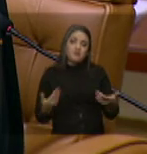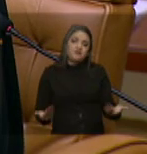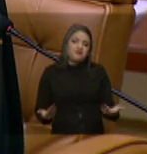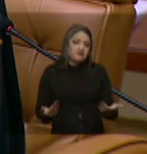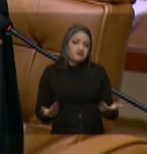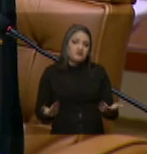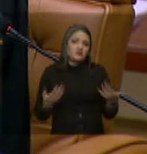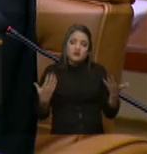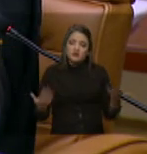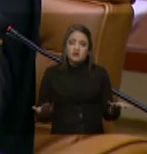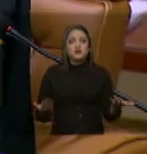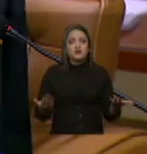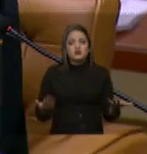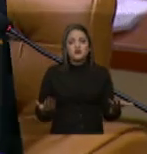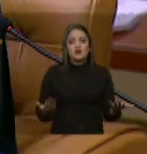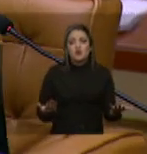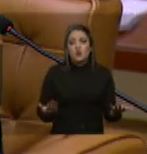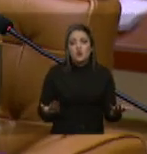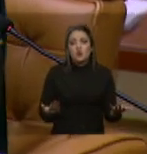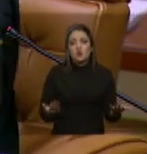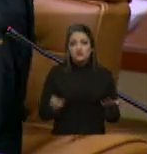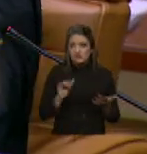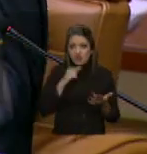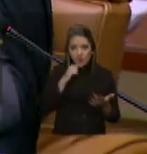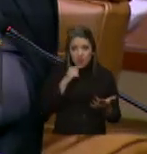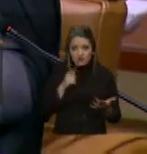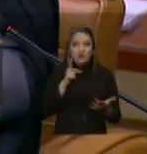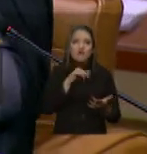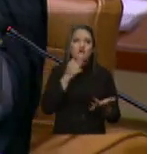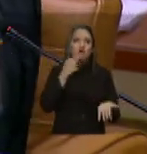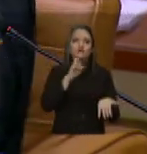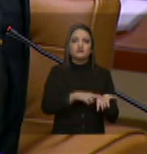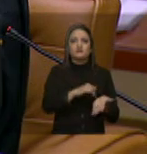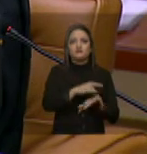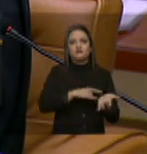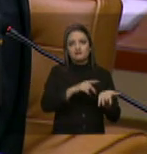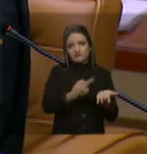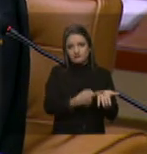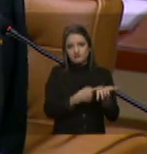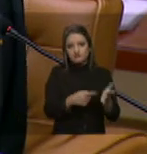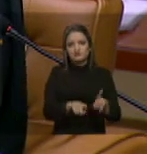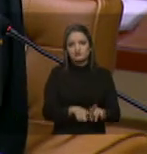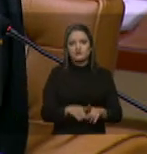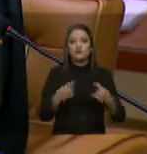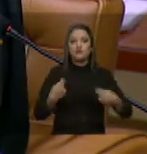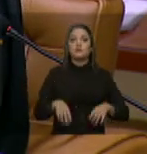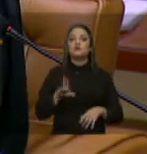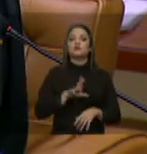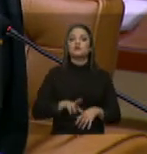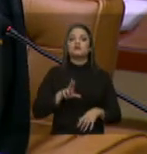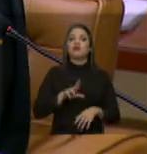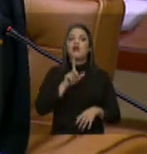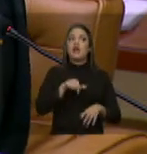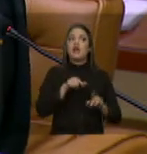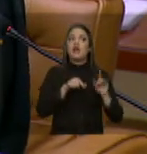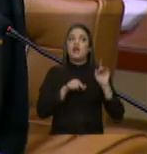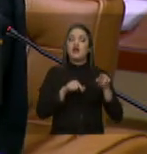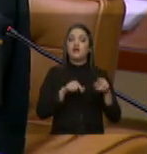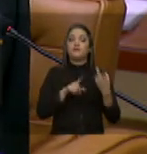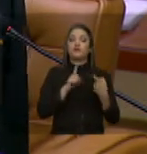caminho a ser adotado por isso que eu evito dizer que deve ser utilizado de forma complementar